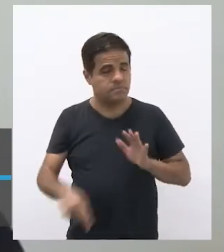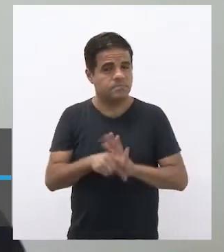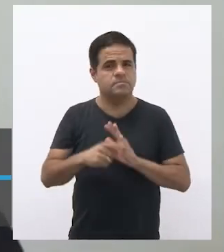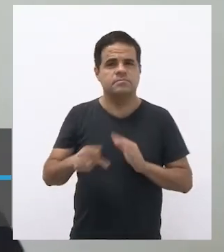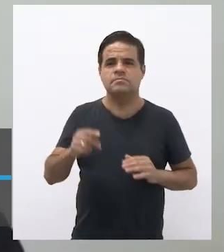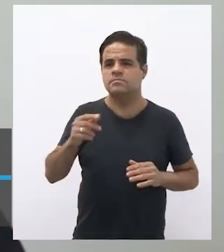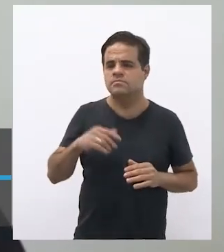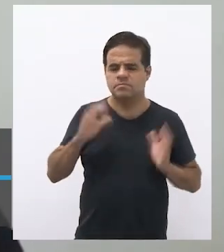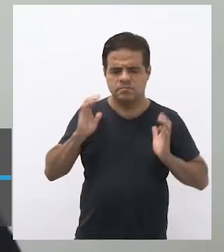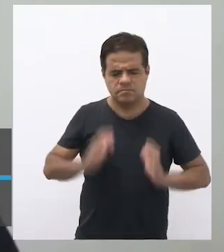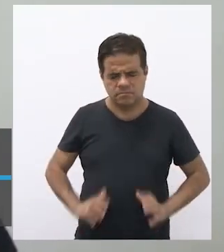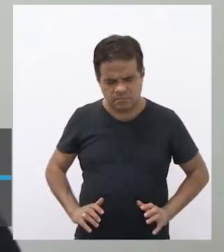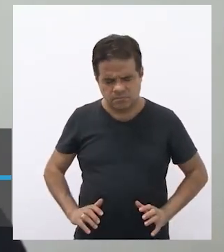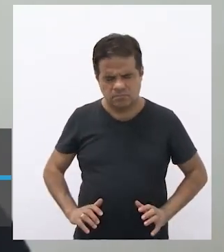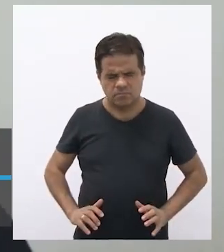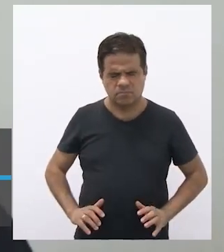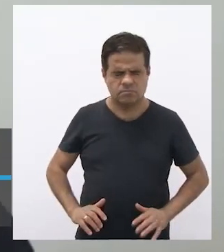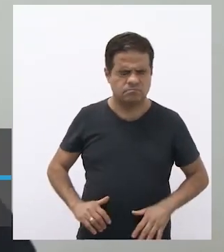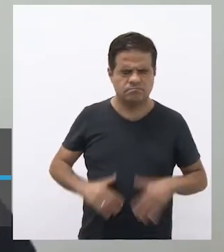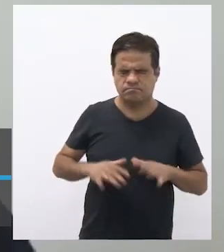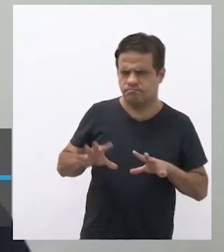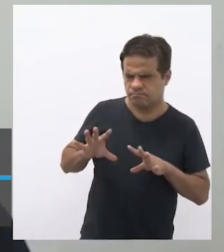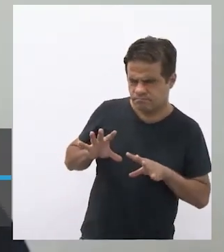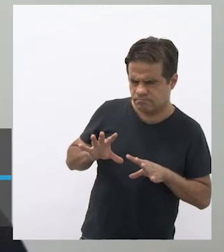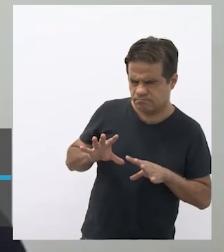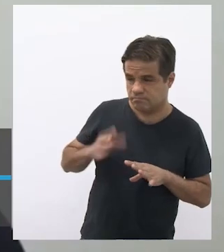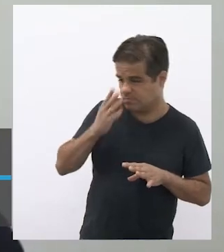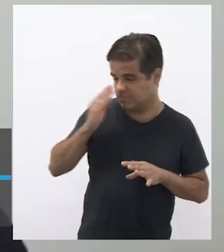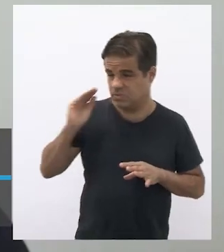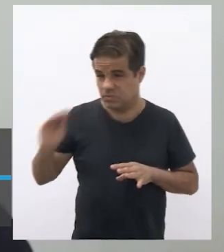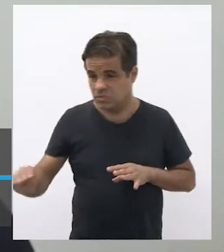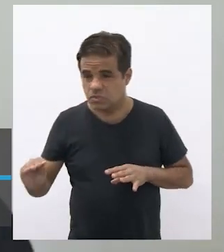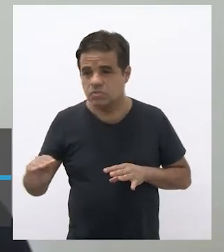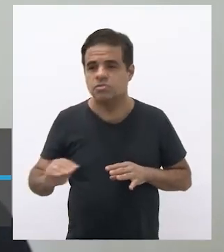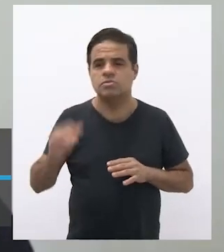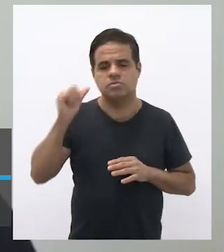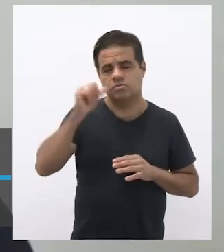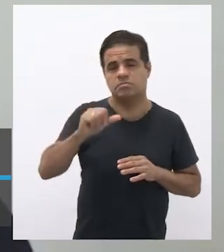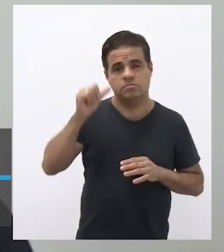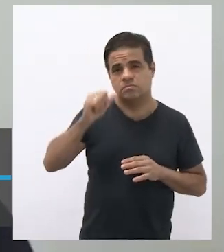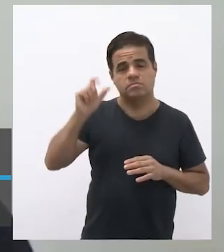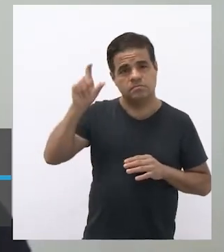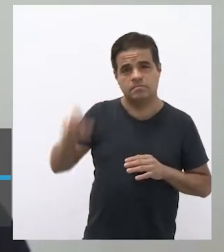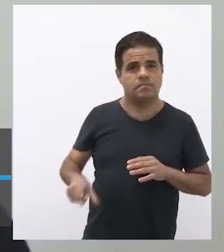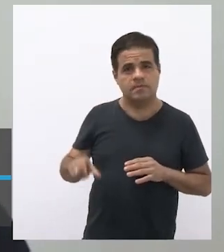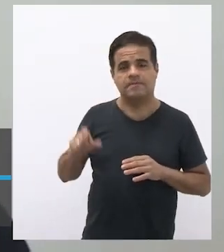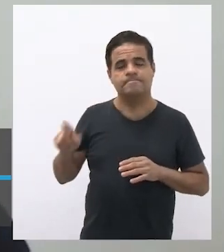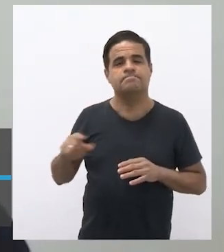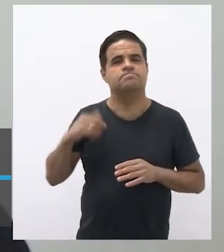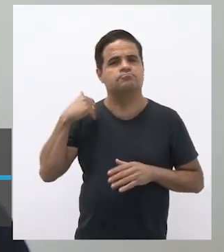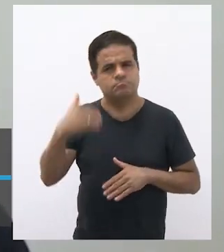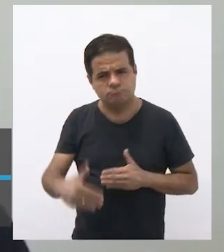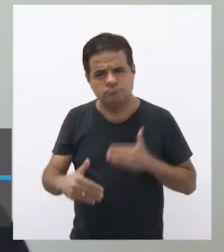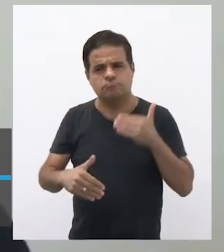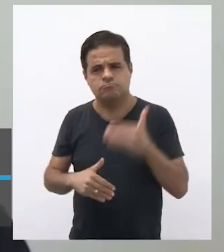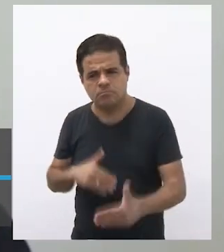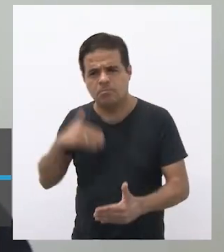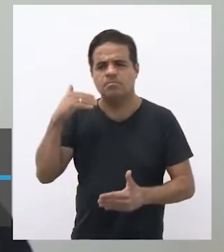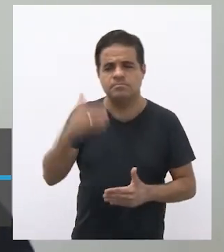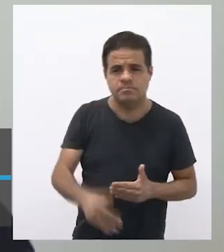país se encontra entre um dos principais países do mundo com maior taxa de mortalidade materna em decorrência da pandemia da